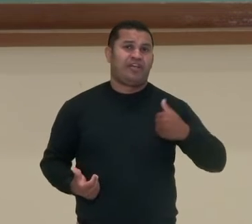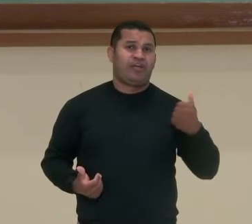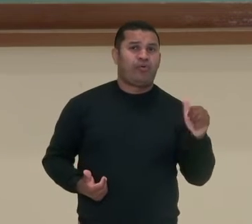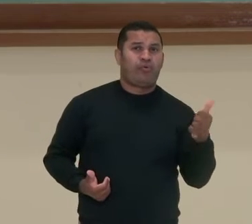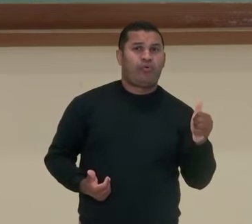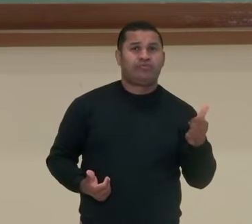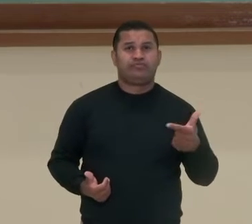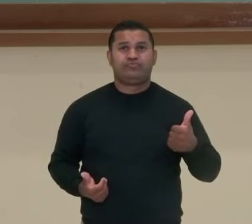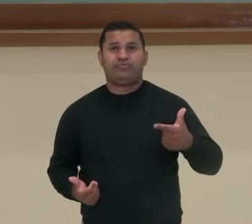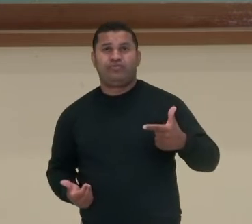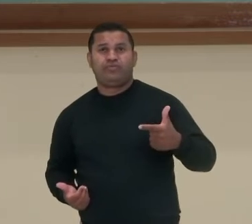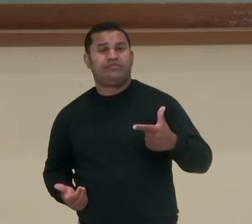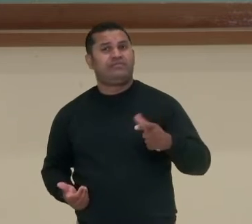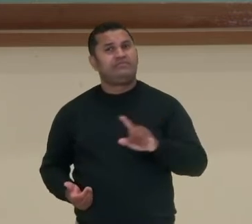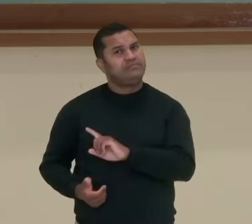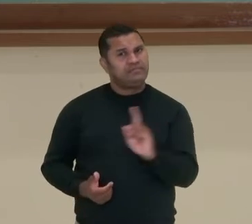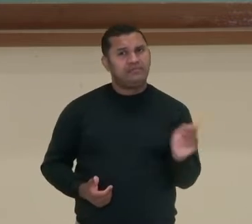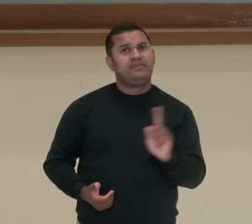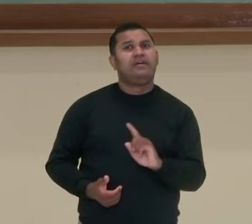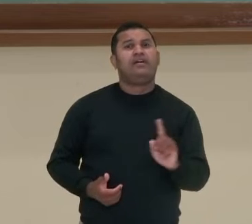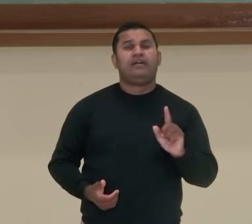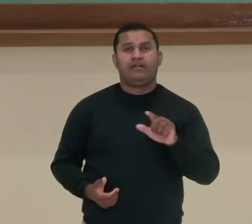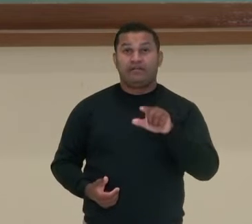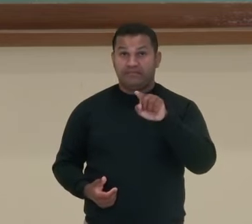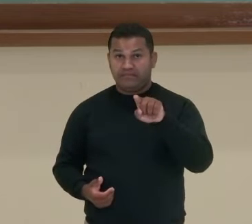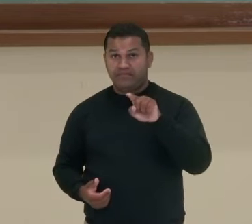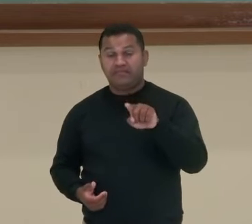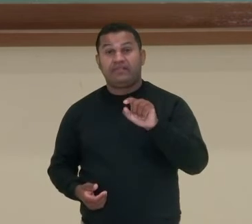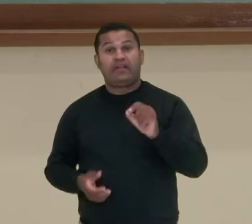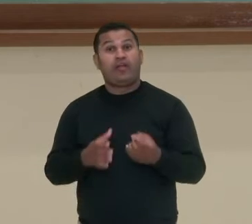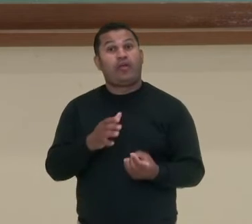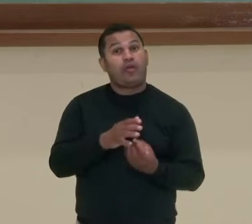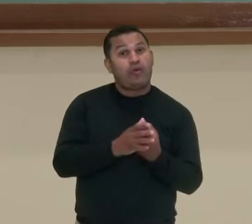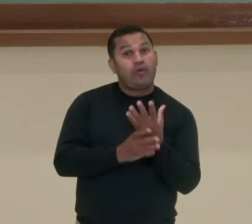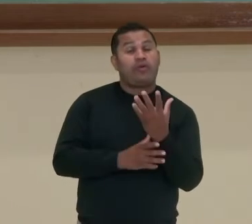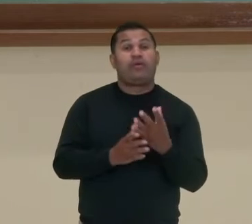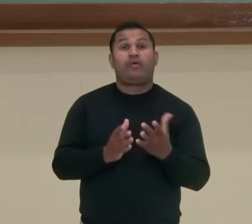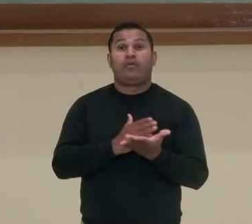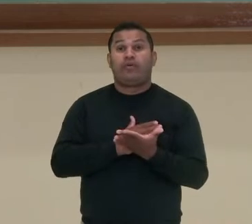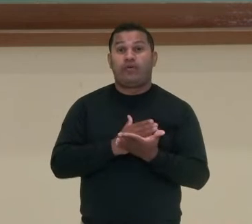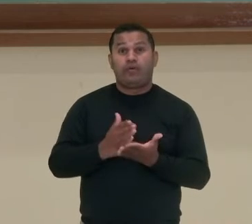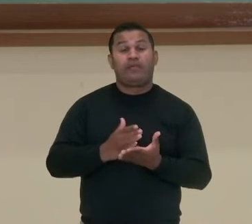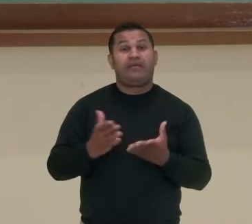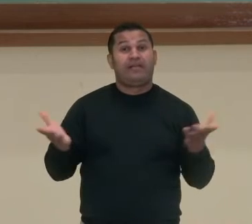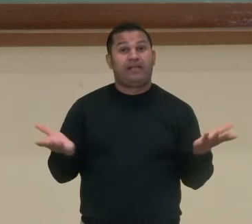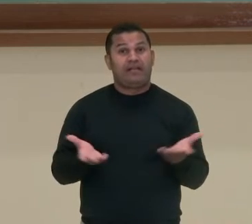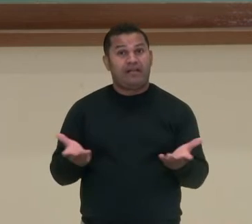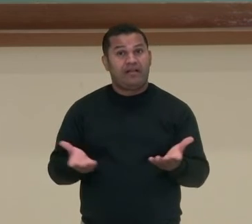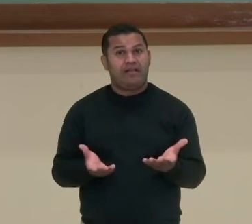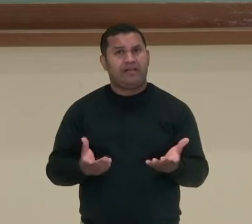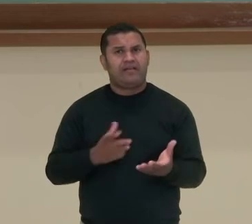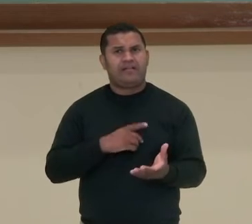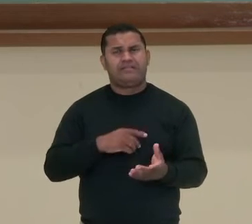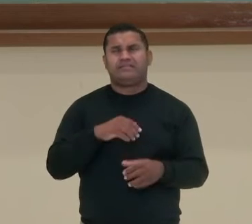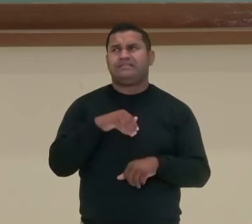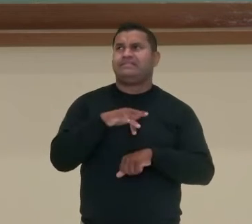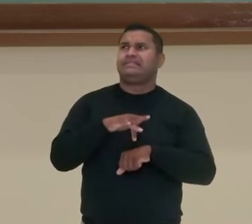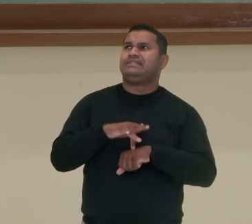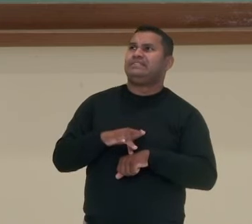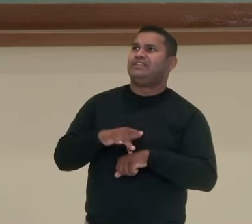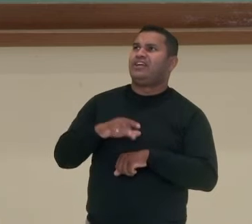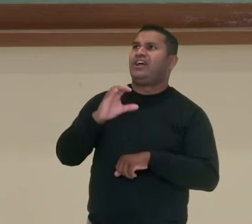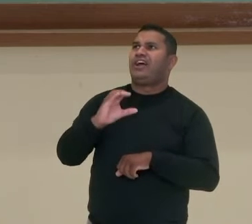ainda? Não, é cedo que começa um senso de responsabilidade. E isso não significa você ser Caxias, você